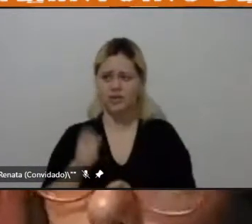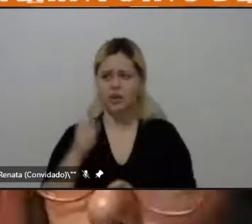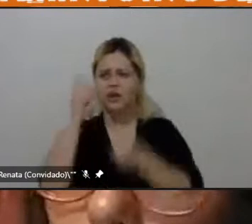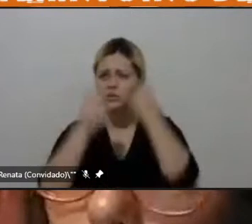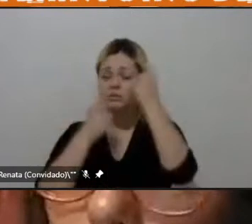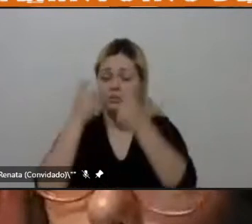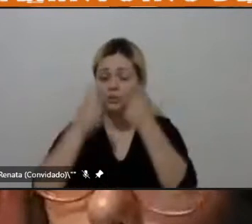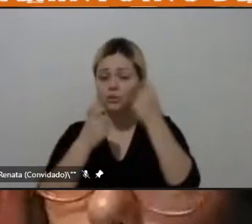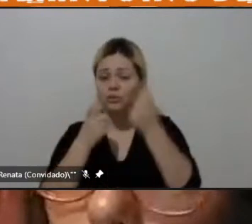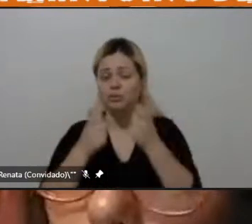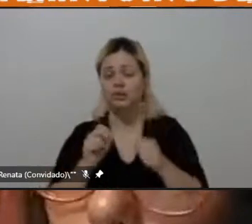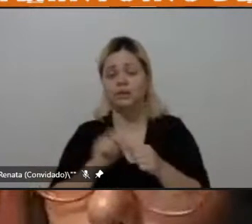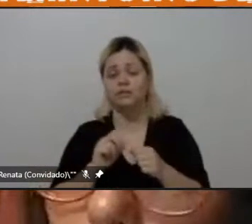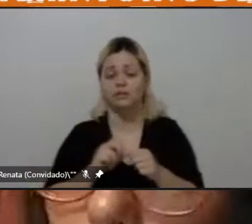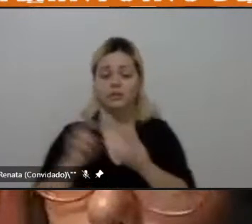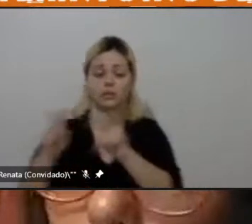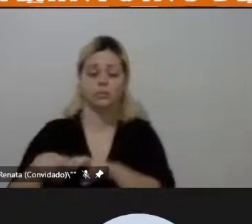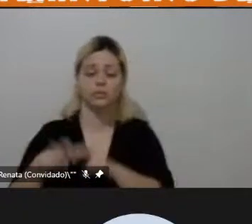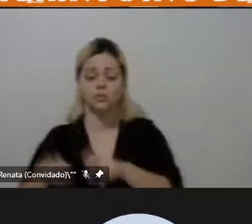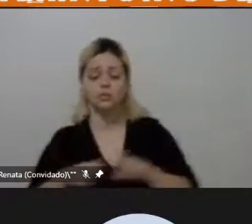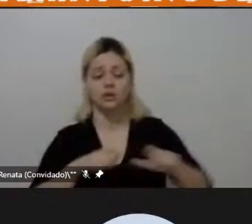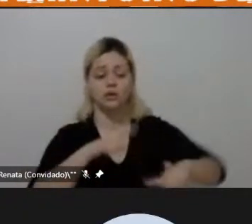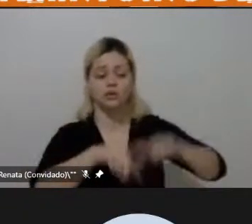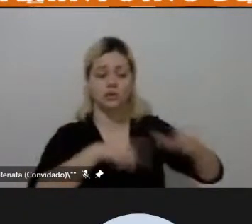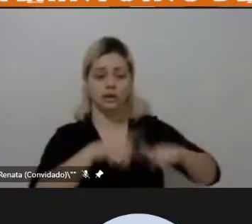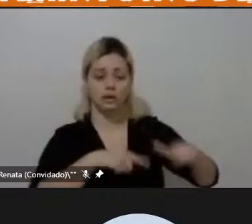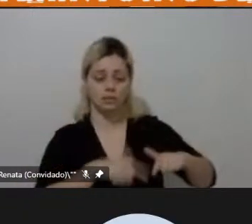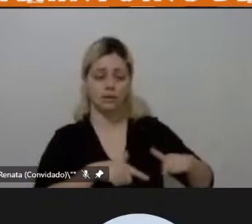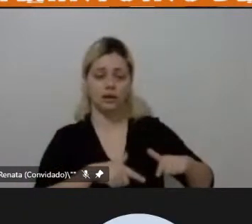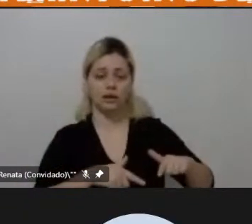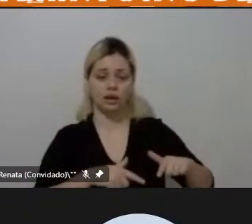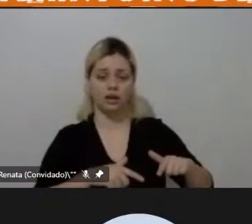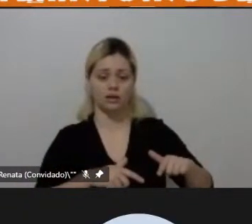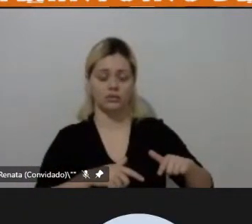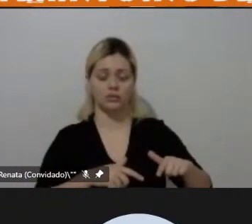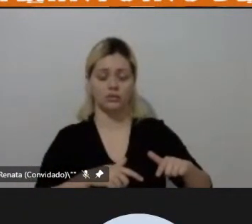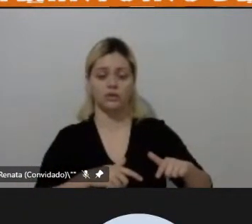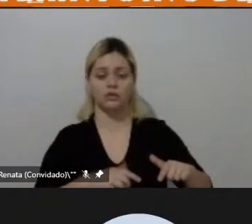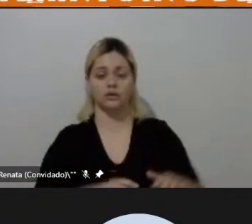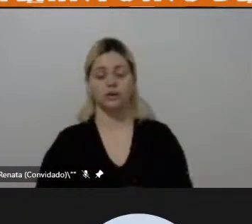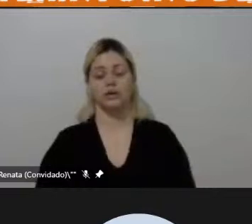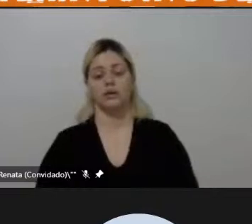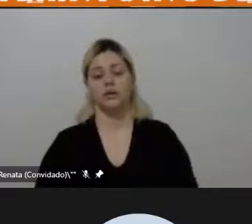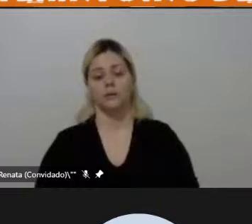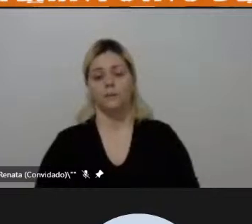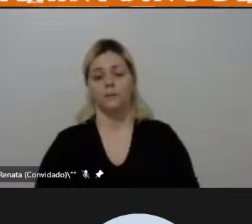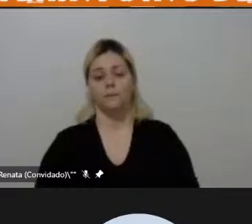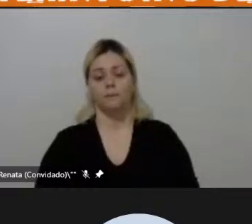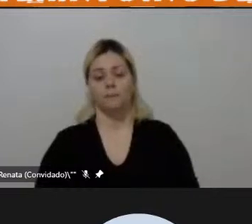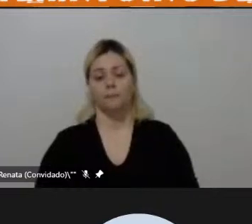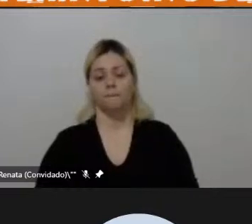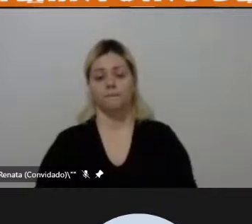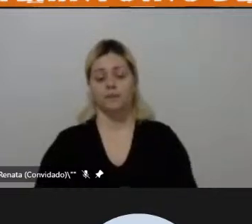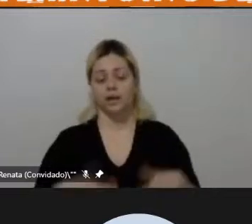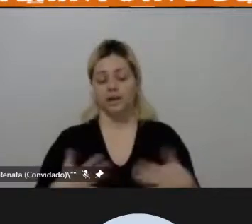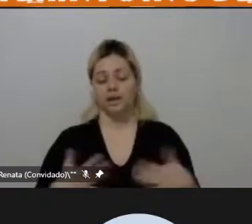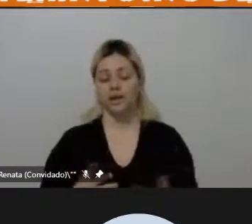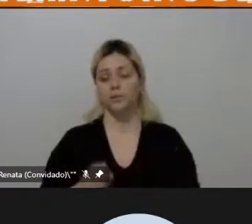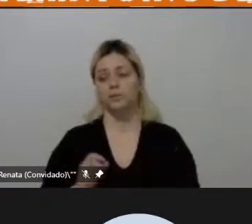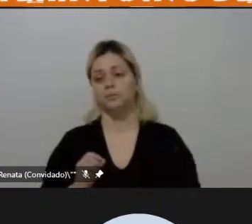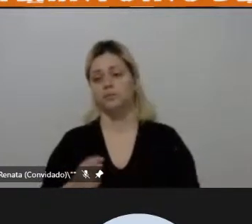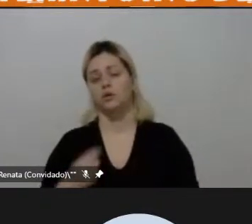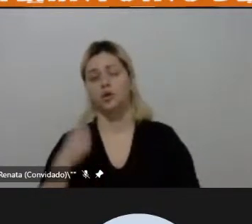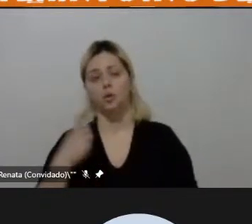garantir reprodução ampliada da força de trabalho e manter exército industrial de reserva. Né? Isso era algo que a